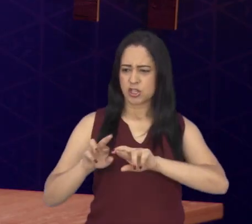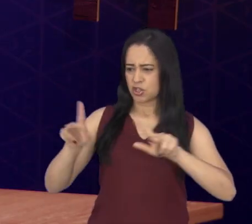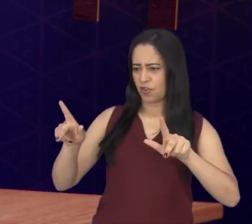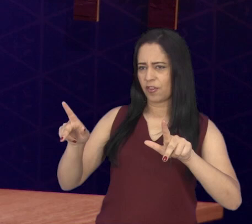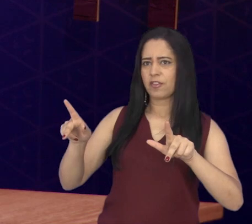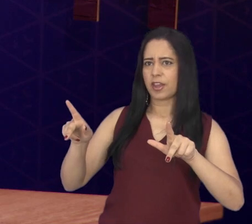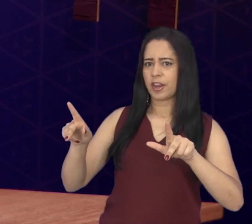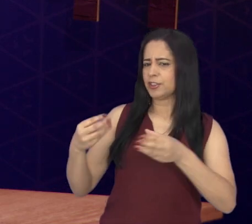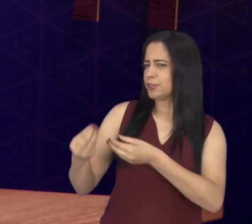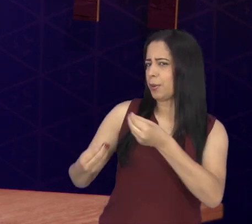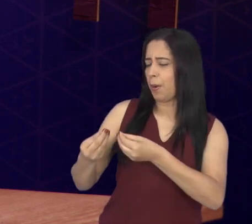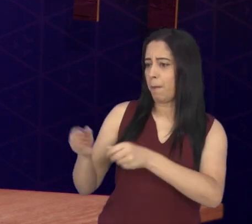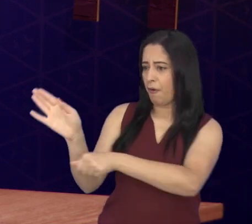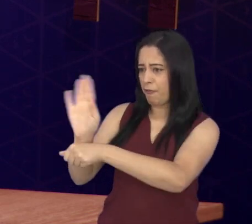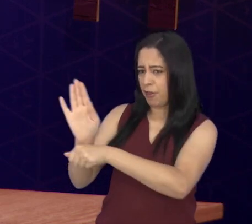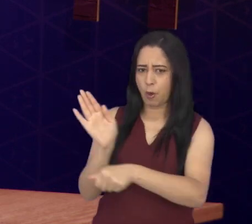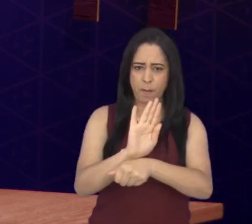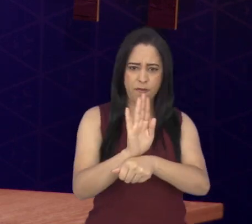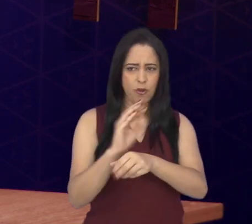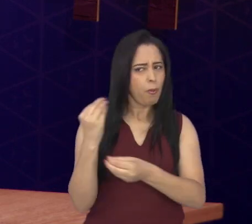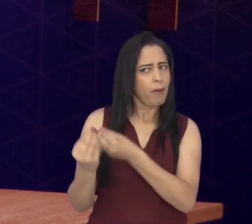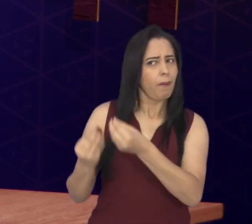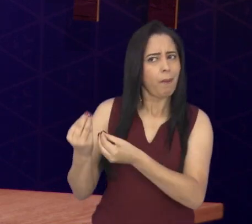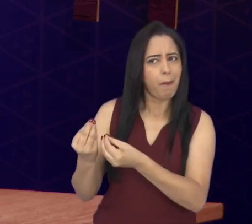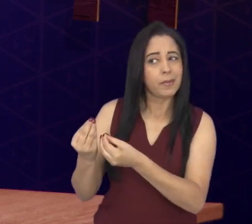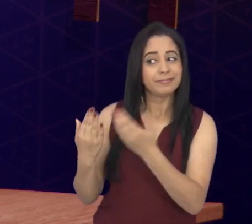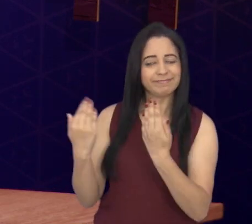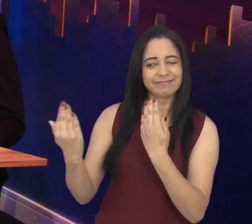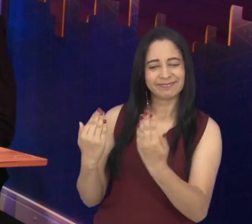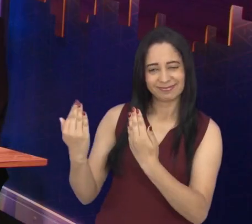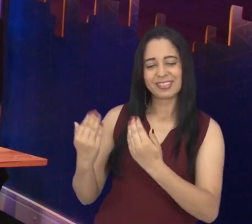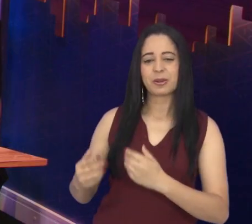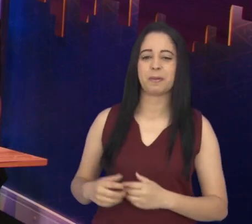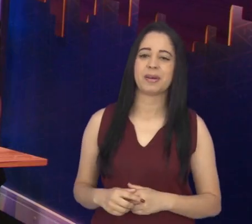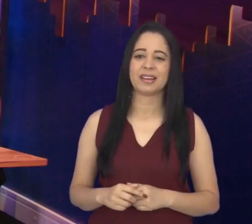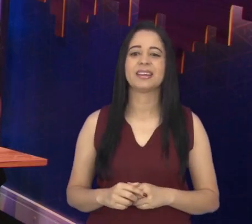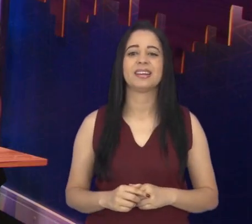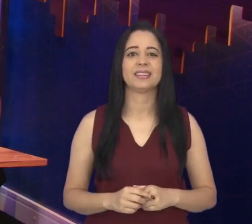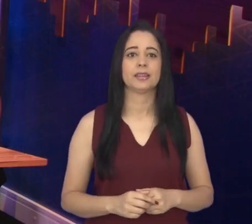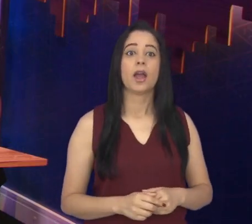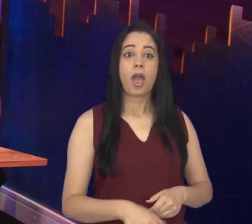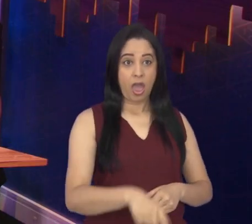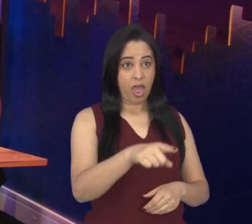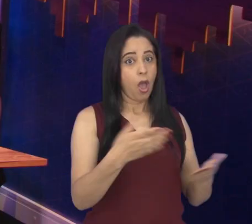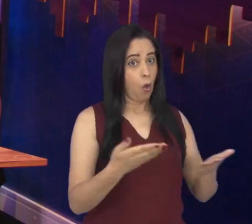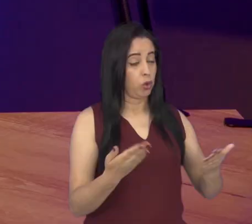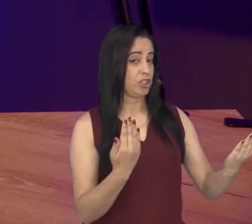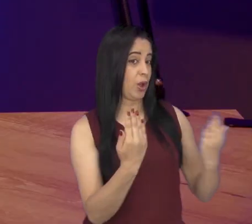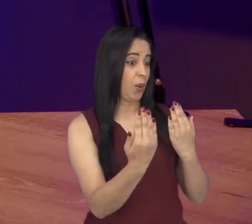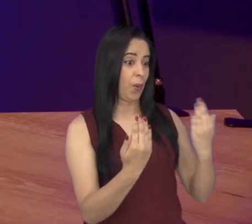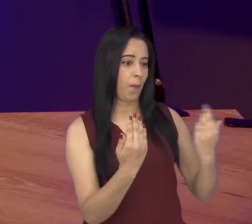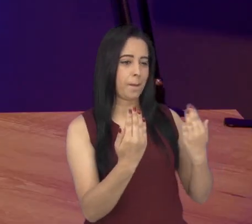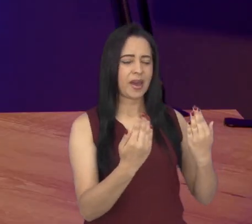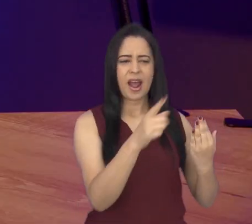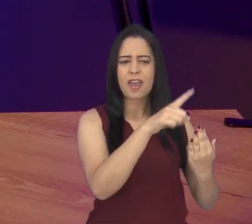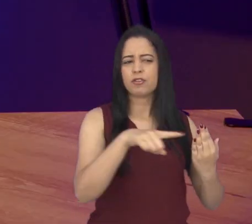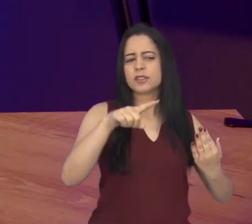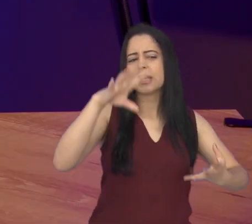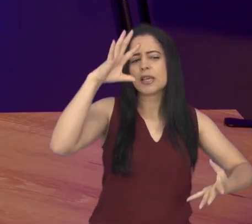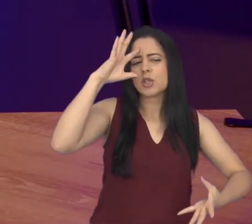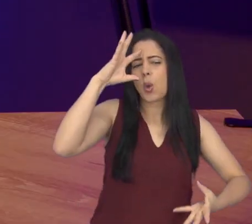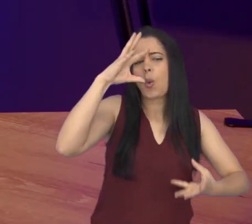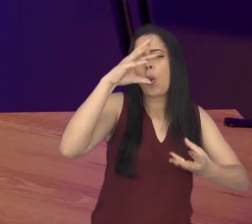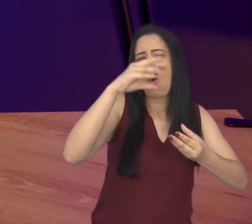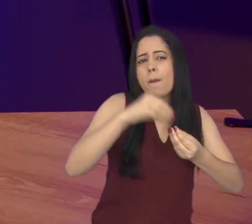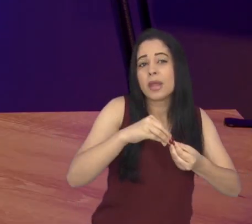é como essa galera chega ao poder. Exatamente. A gente vai fazer um comparativo aqui para vocês, então, pessoal, para vocês